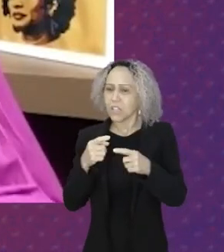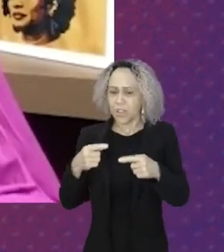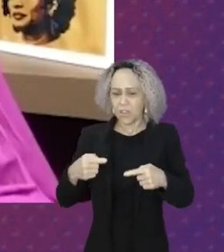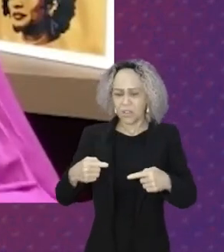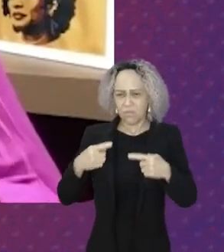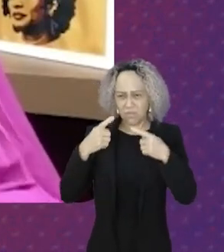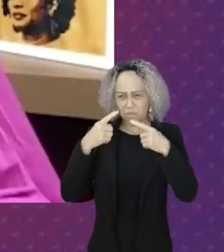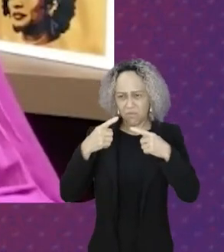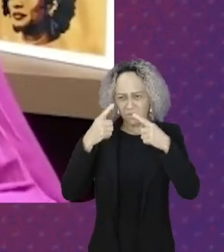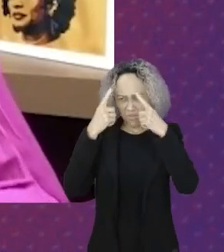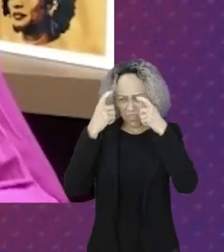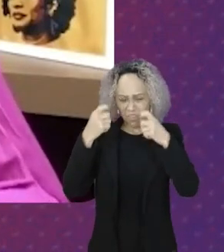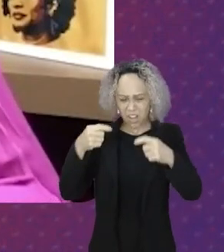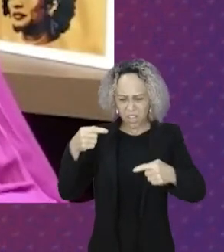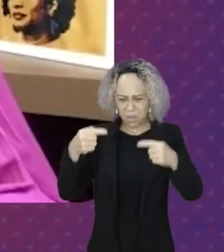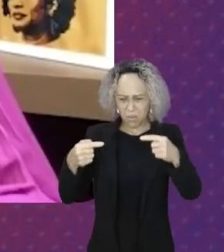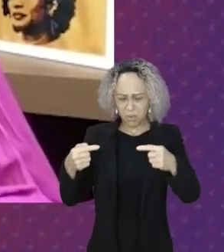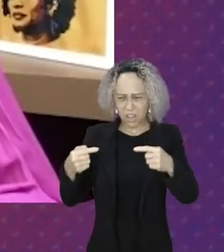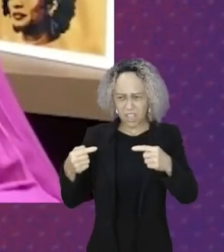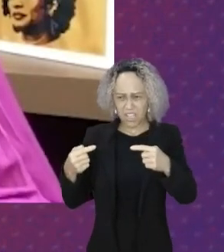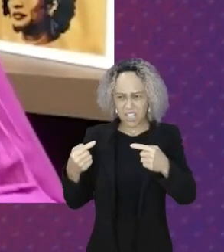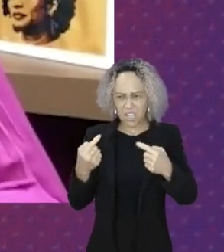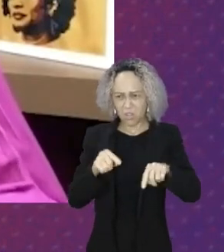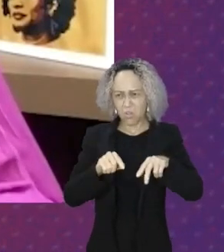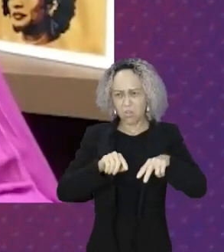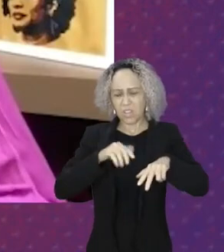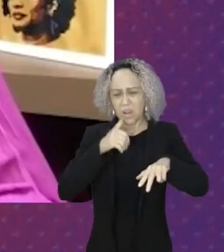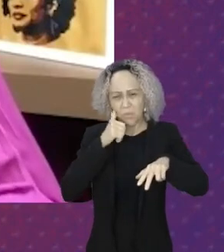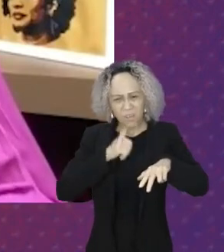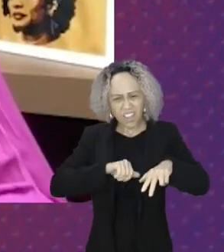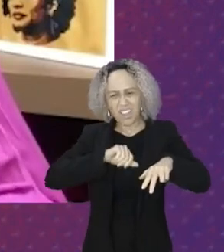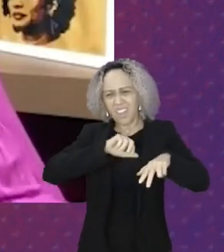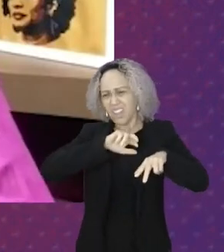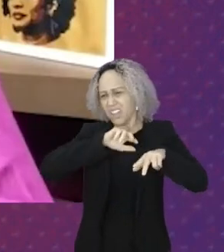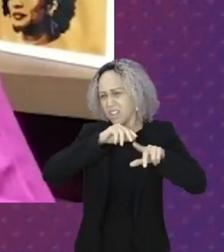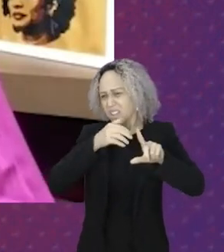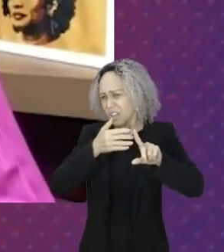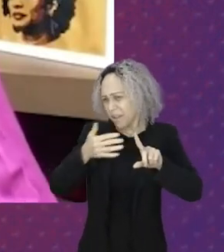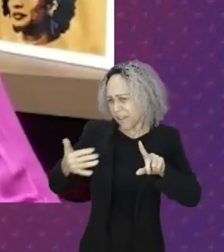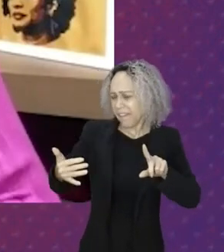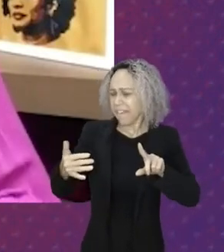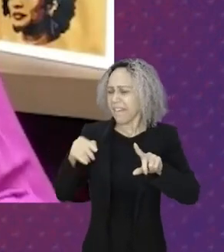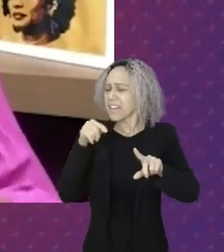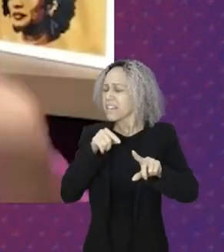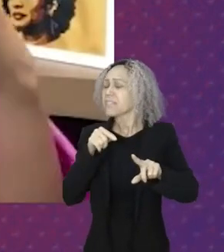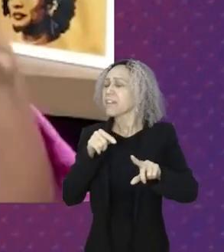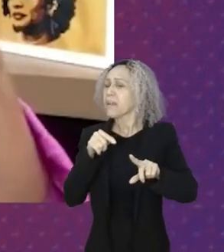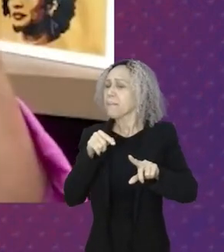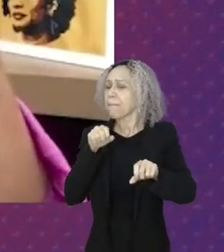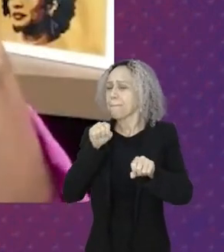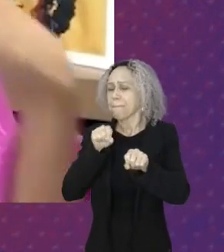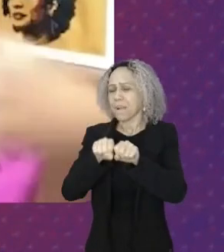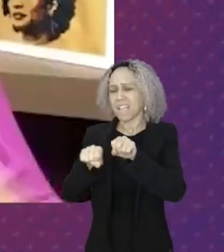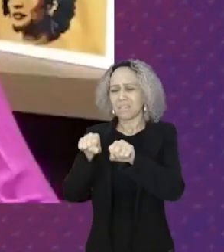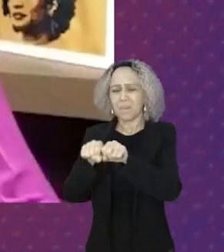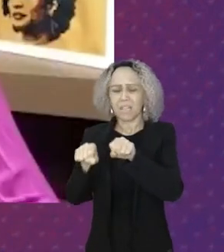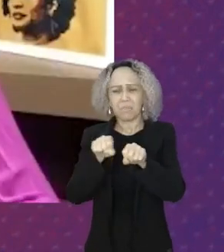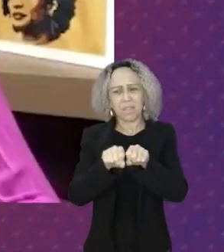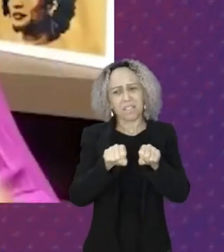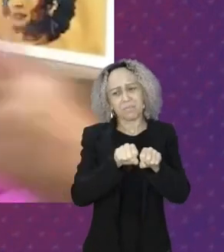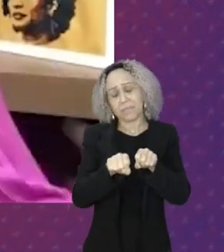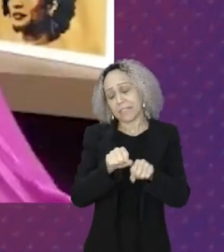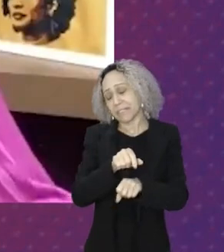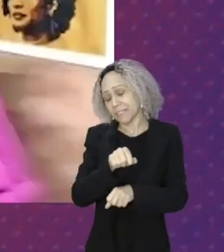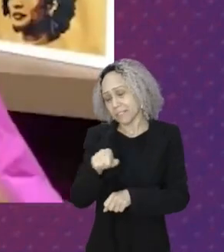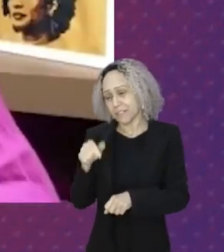de gênero mata. E isso é muito assustador. A gente poderia aqui também elencar quantas